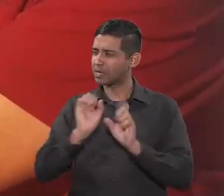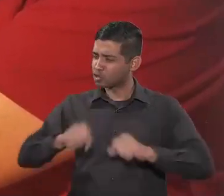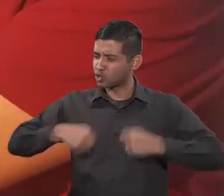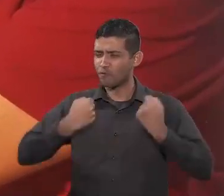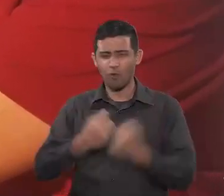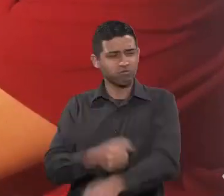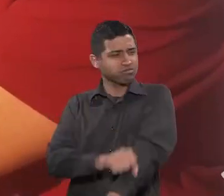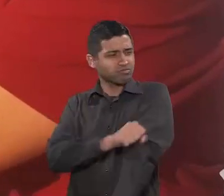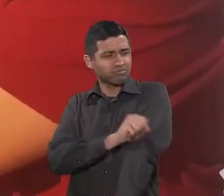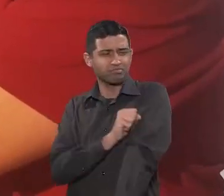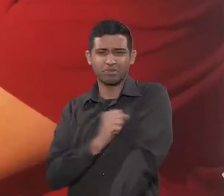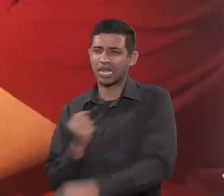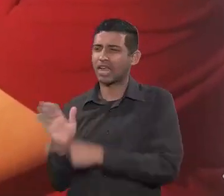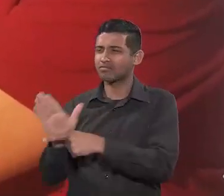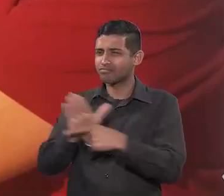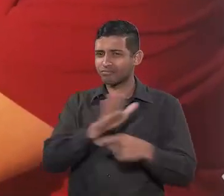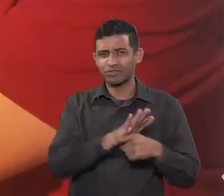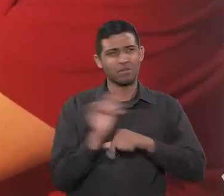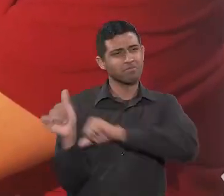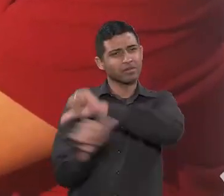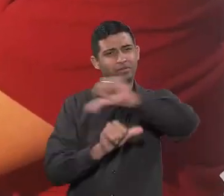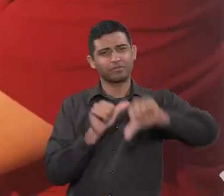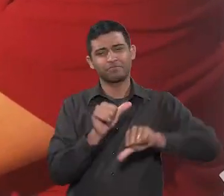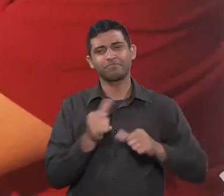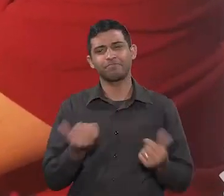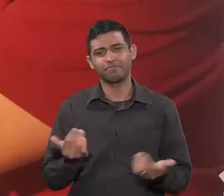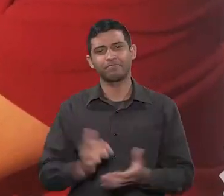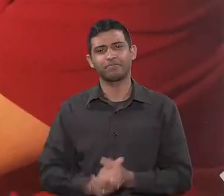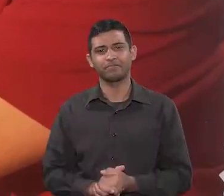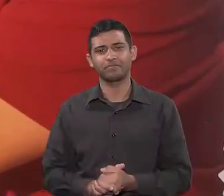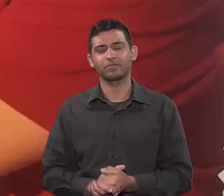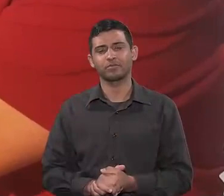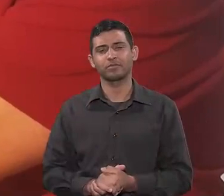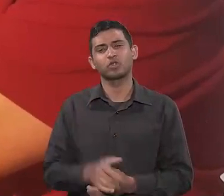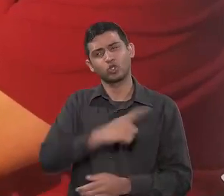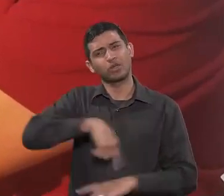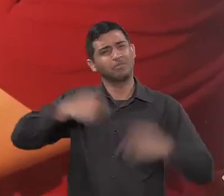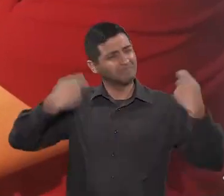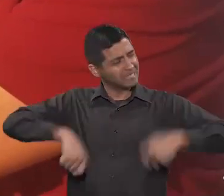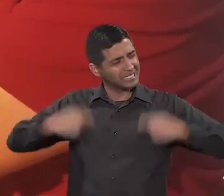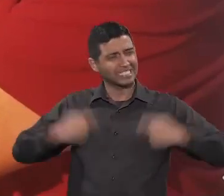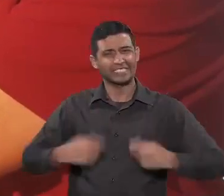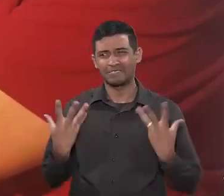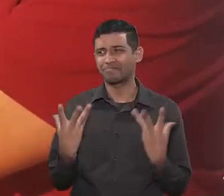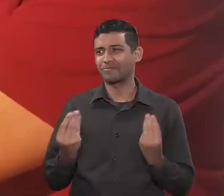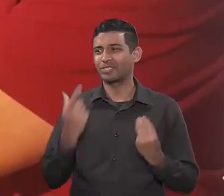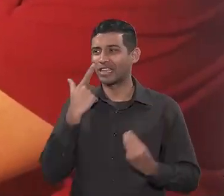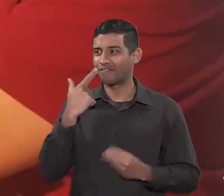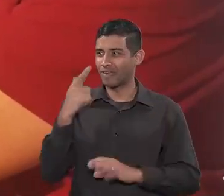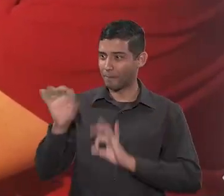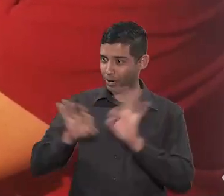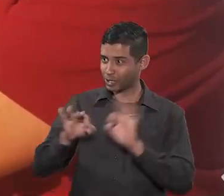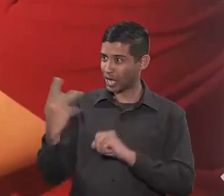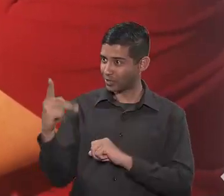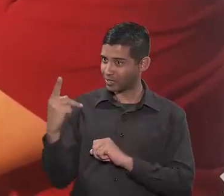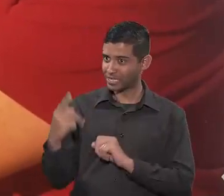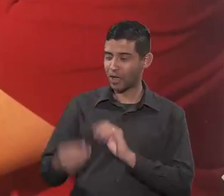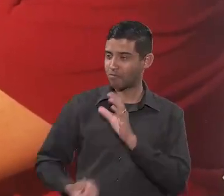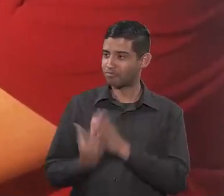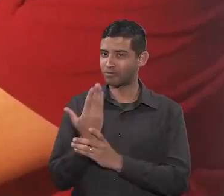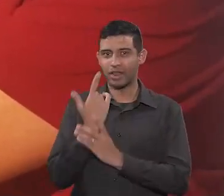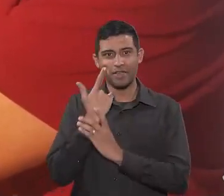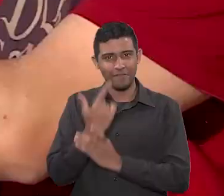para poder fazer a transformação que a gente precisa tanto, né? E que são projetos como esse que